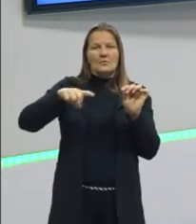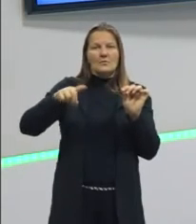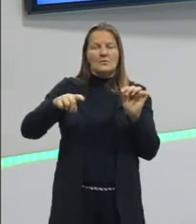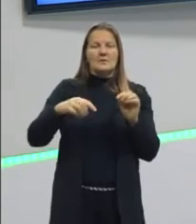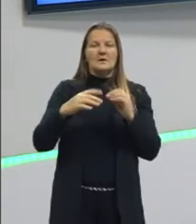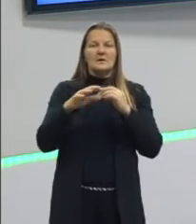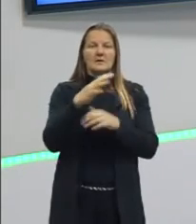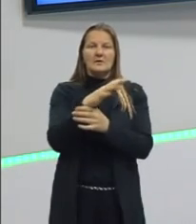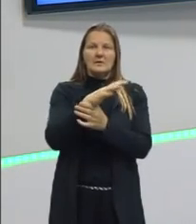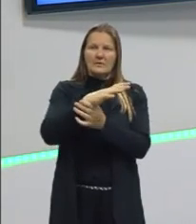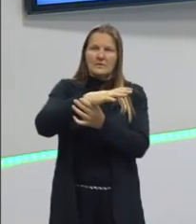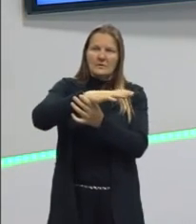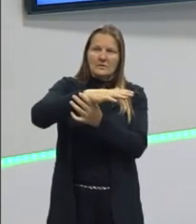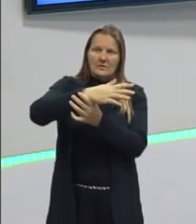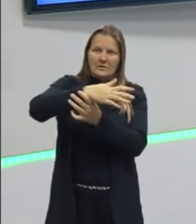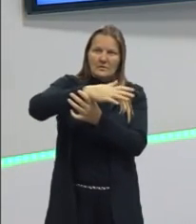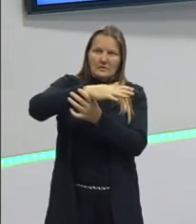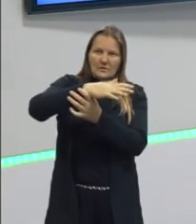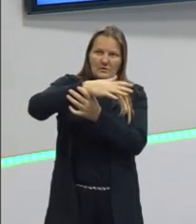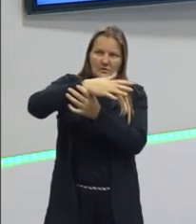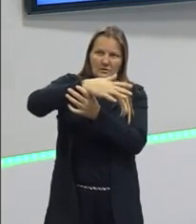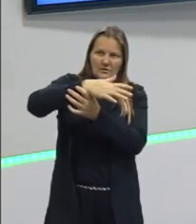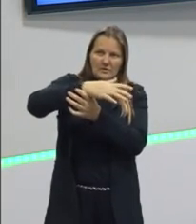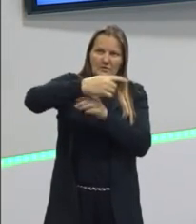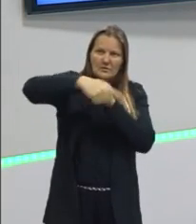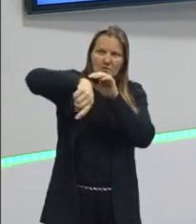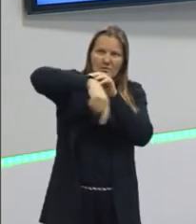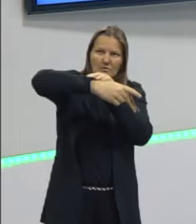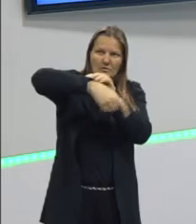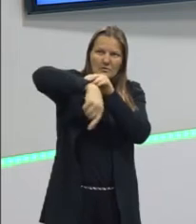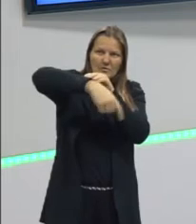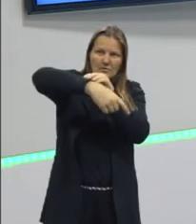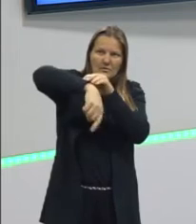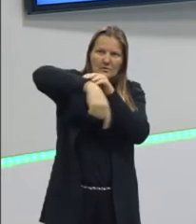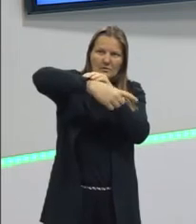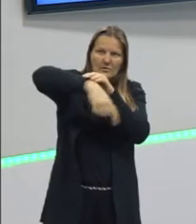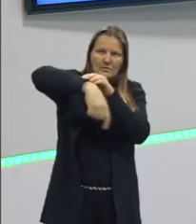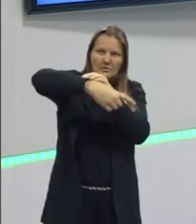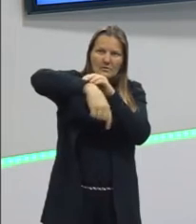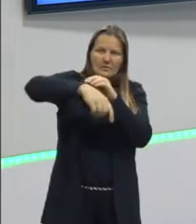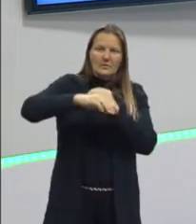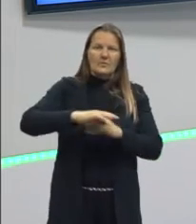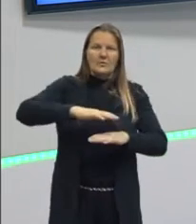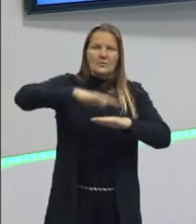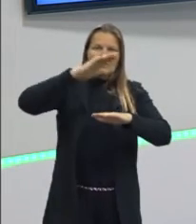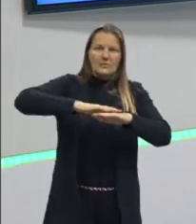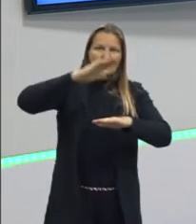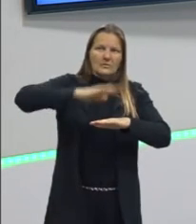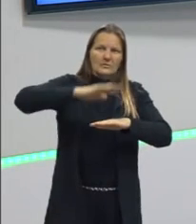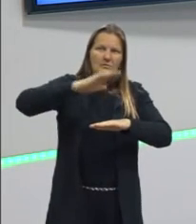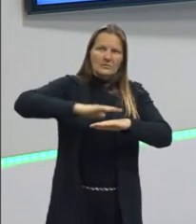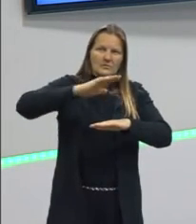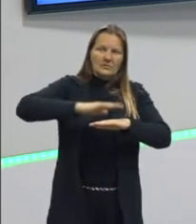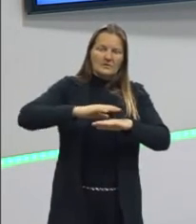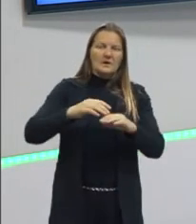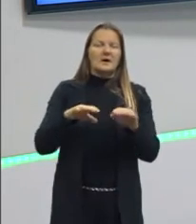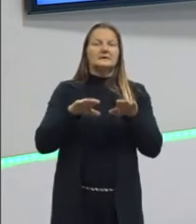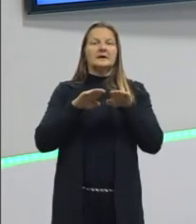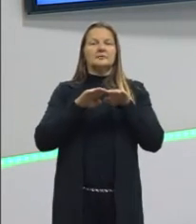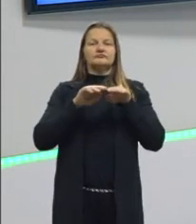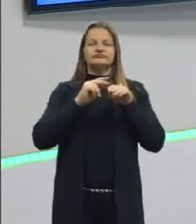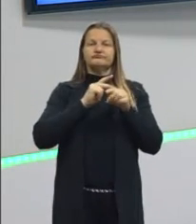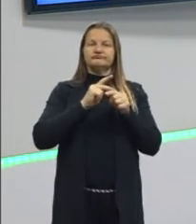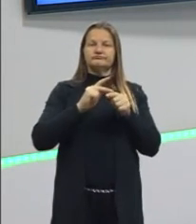de vibração é esse movimento bambolente esse movimento que vai e volta para um Estado então de Equilíbrio certo